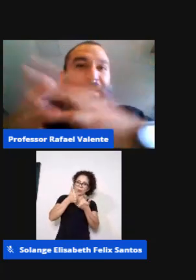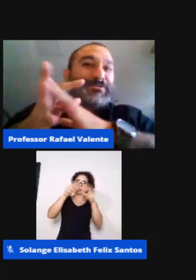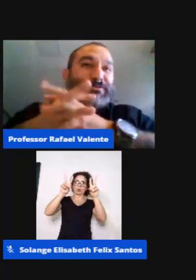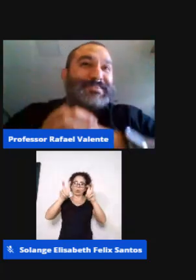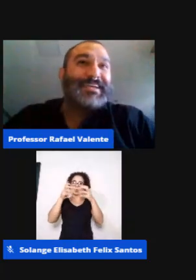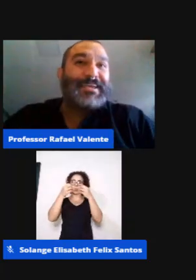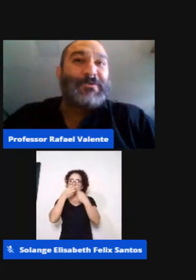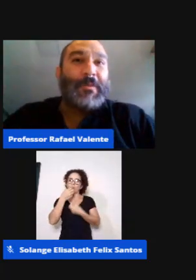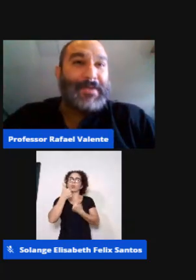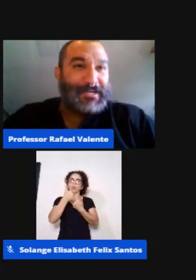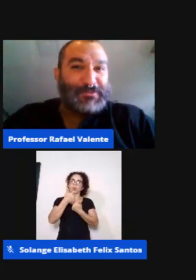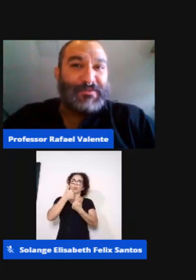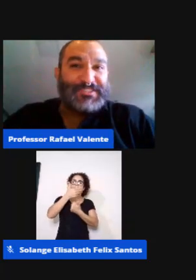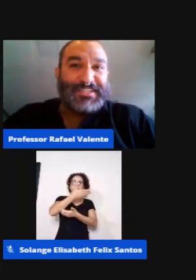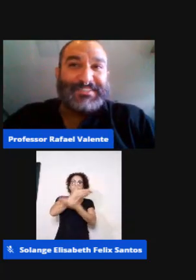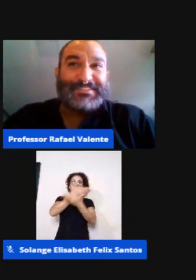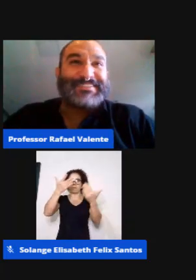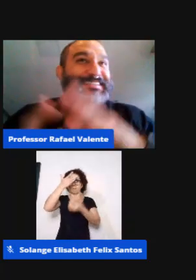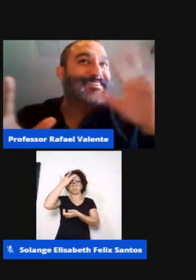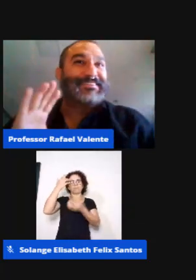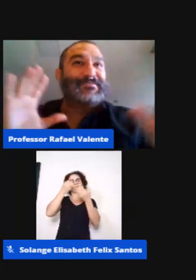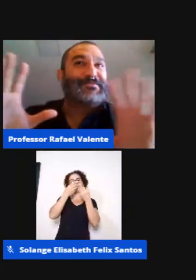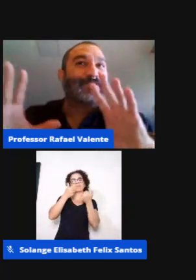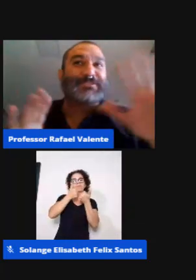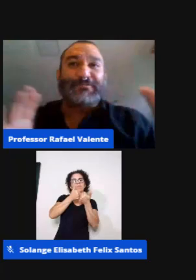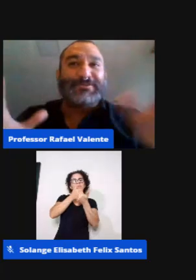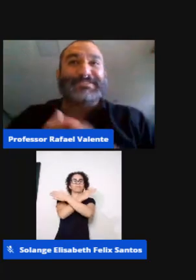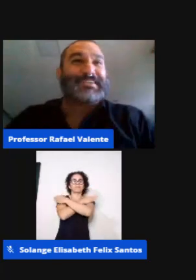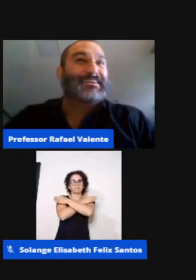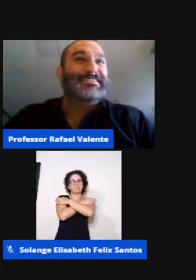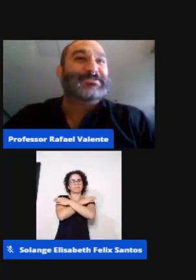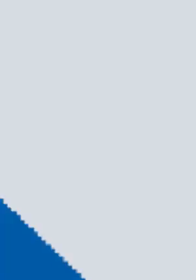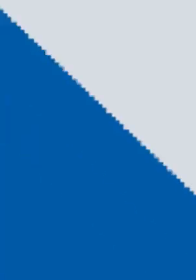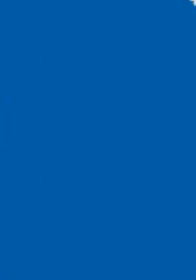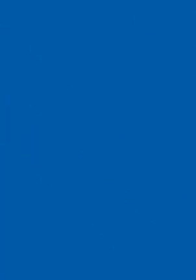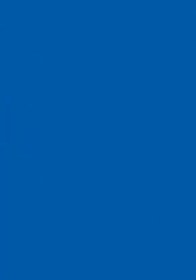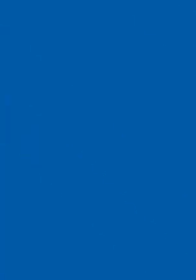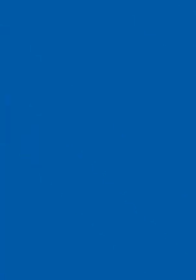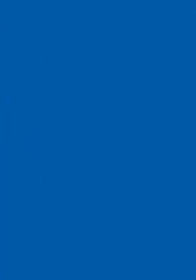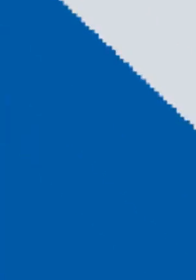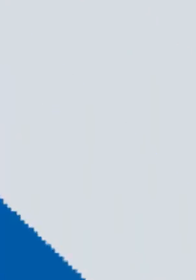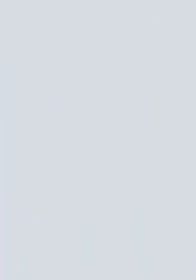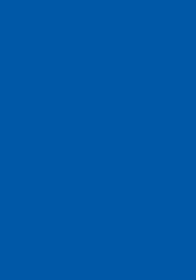Um beijo e um abraço para vocês. Fechamos?